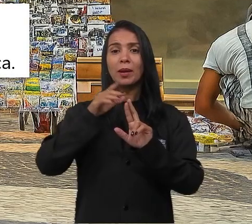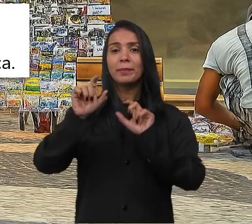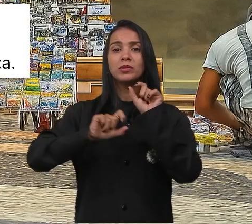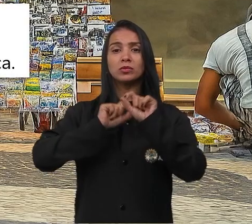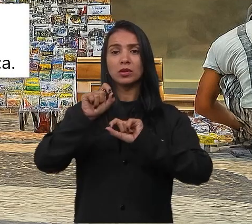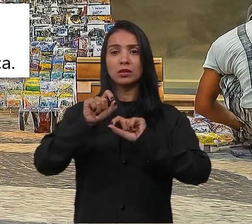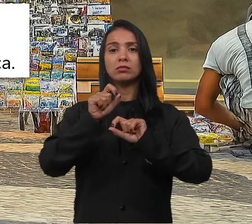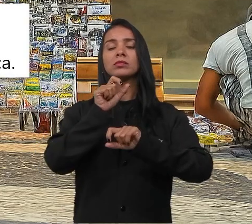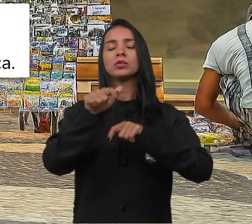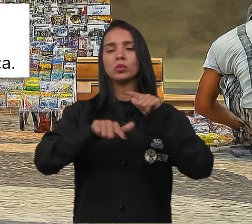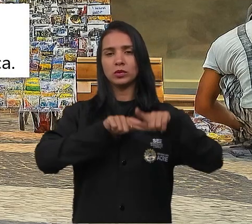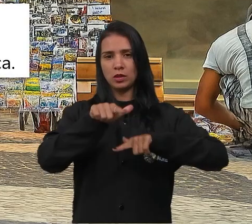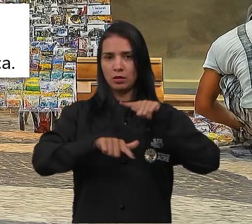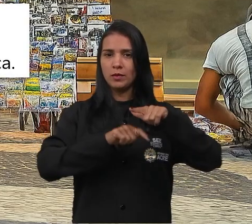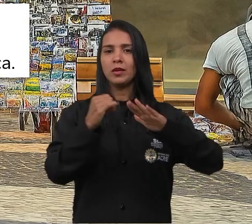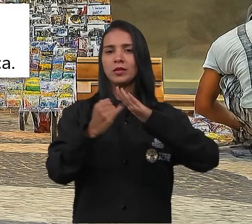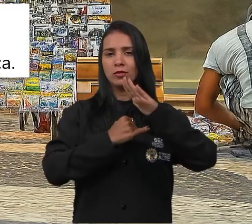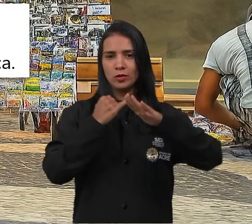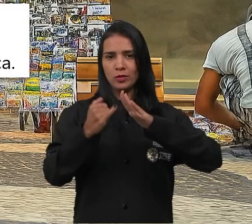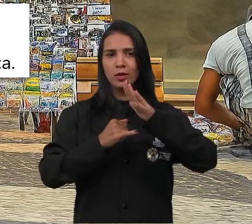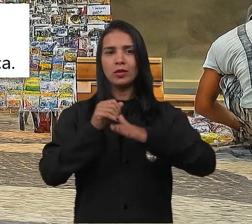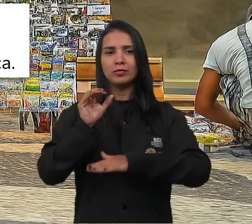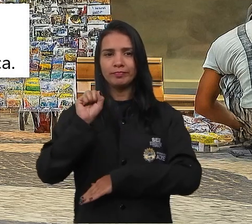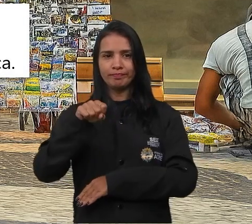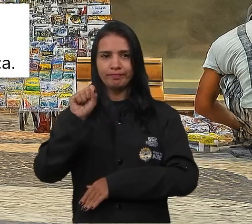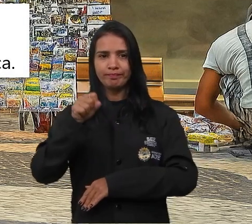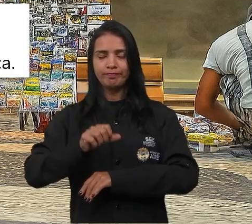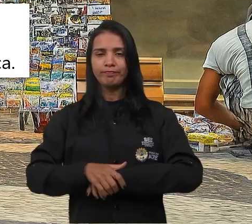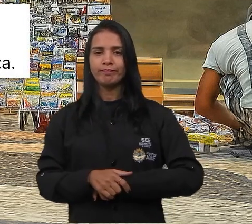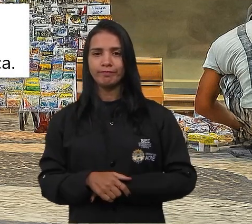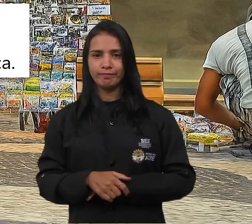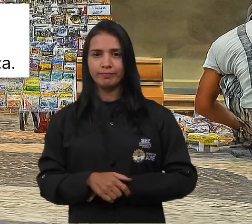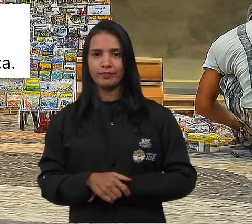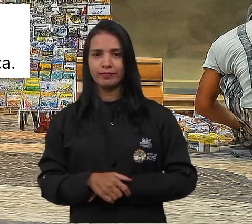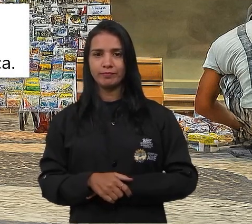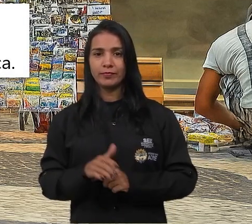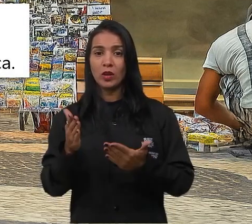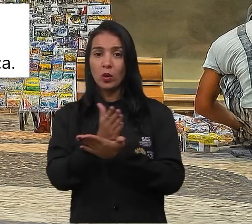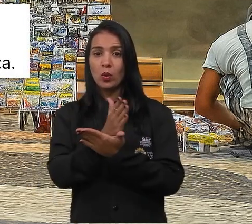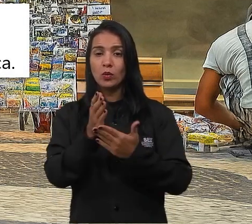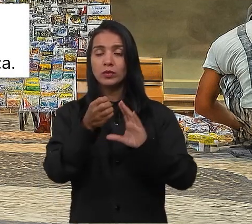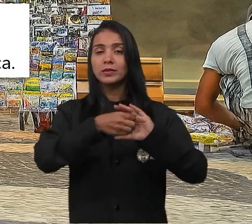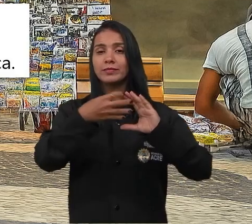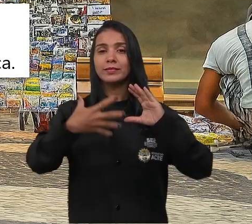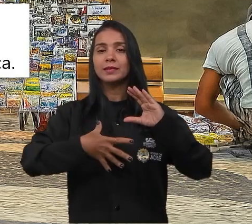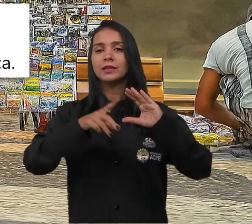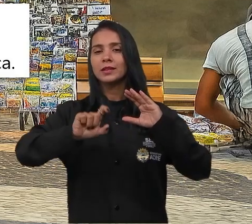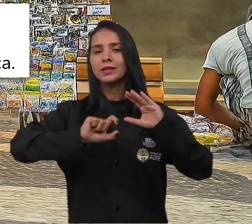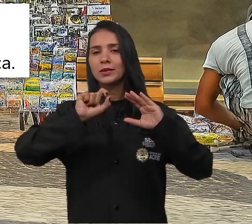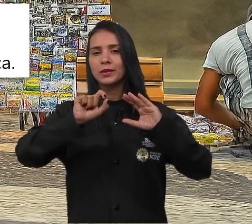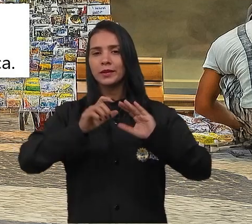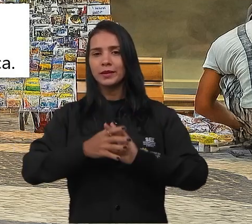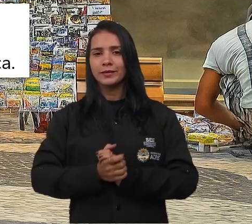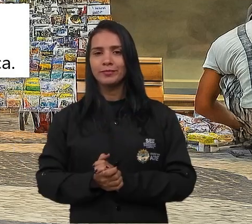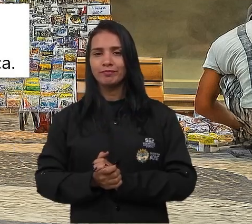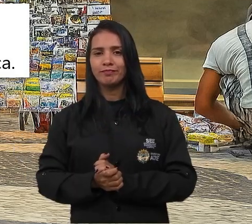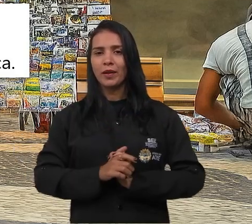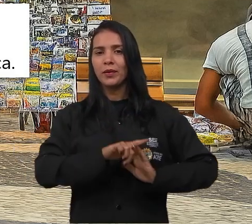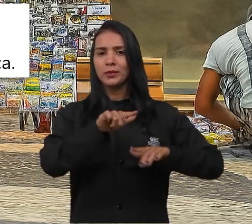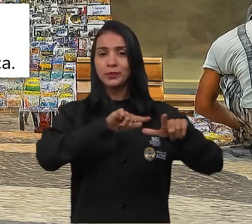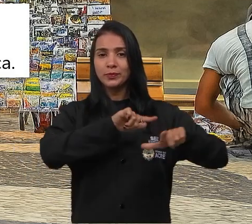O trabalho informal. Vamos aqui a algumas informações? O trabalho